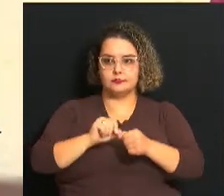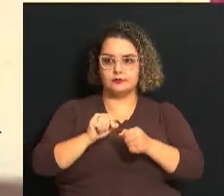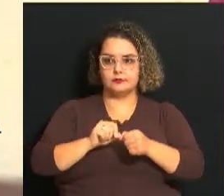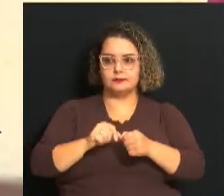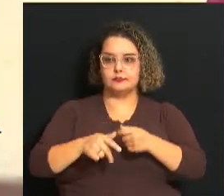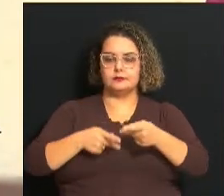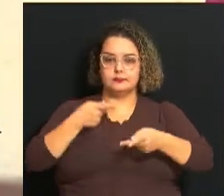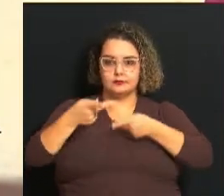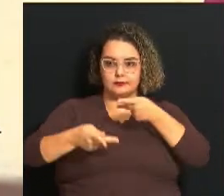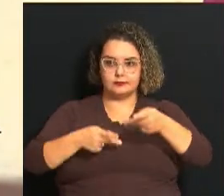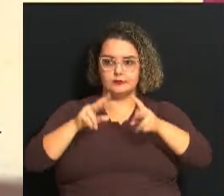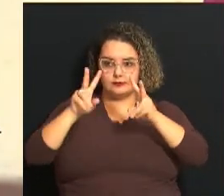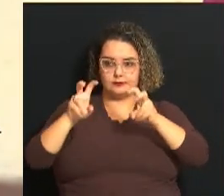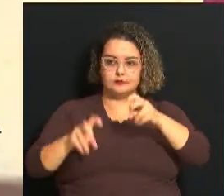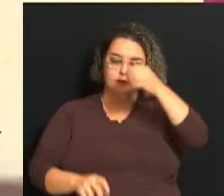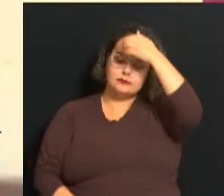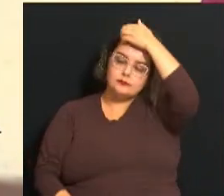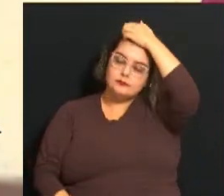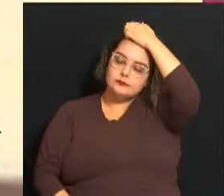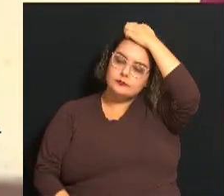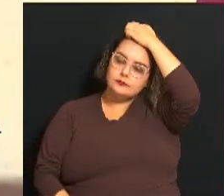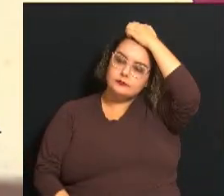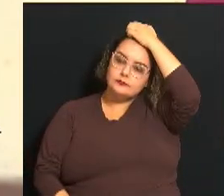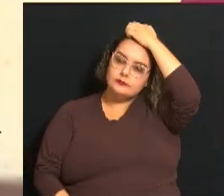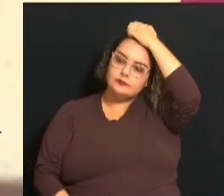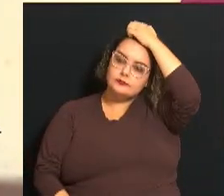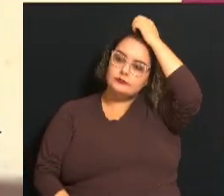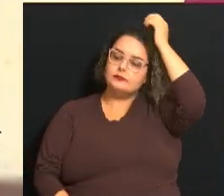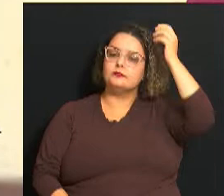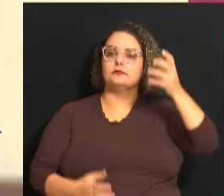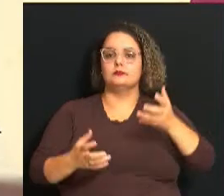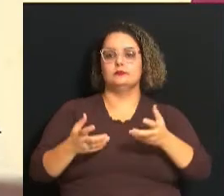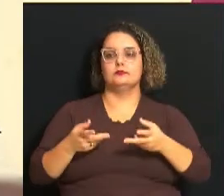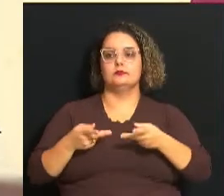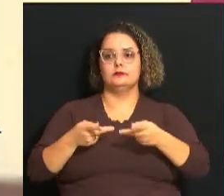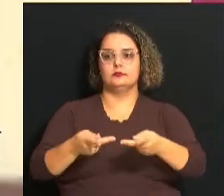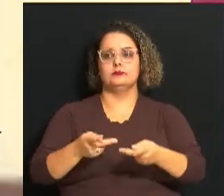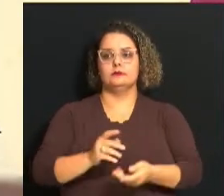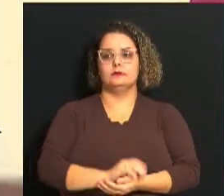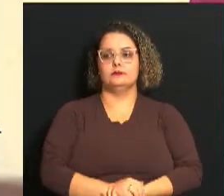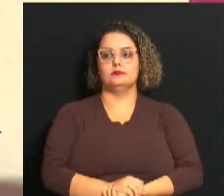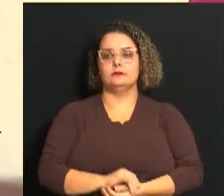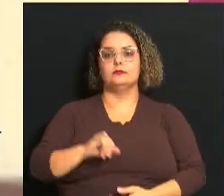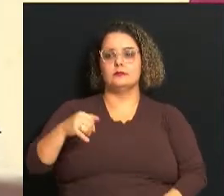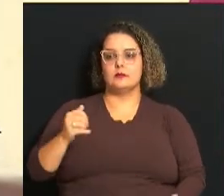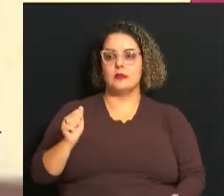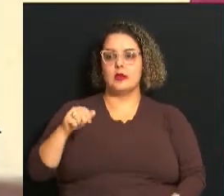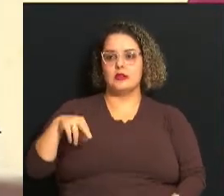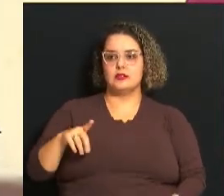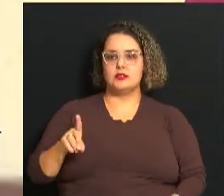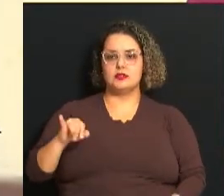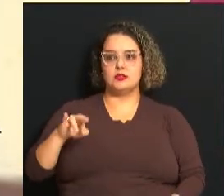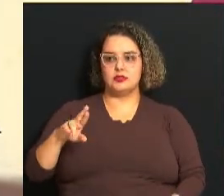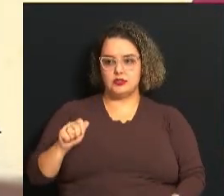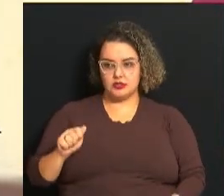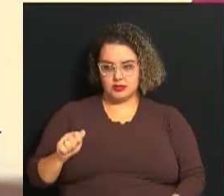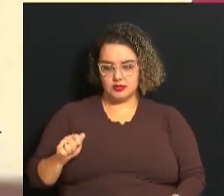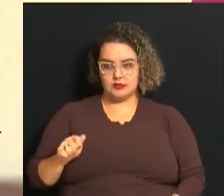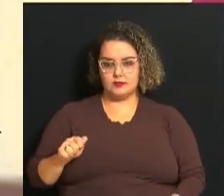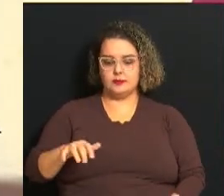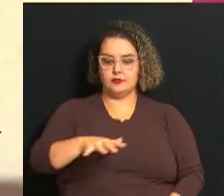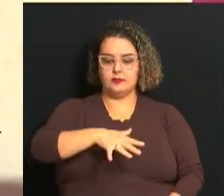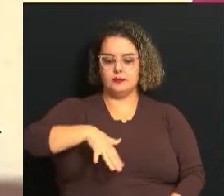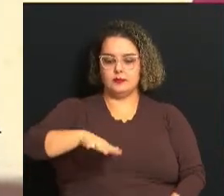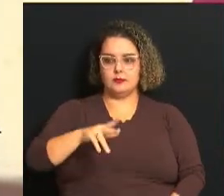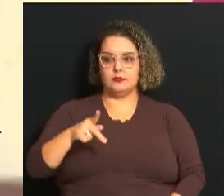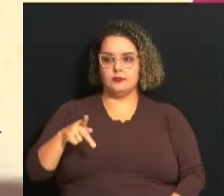sobre o tema quero apresentar também a Jandira o e rara que é da direção Nacional da